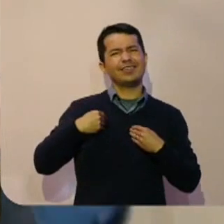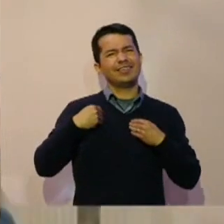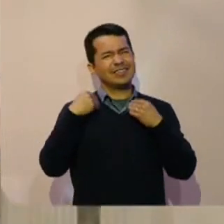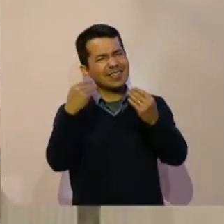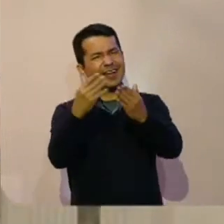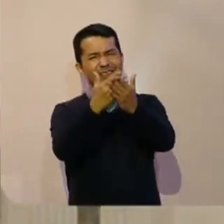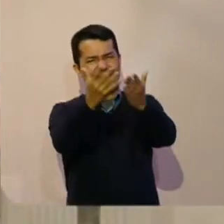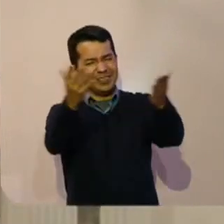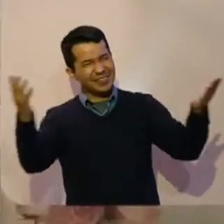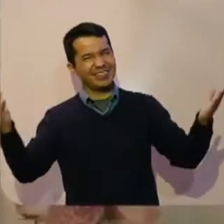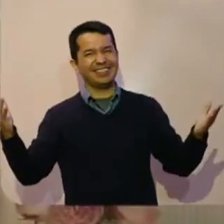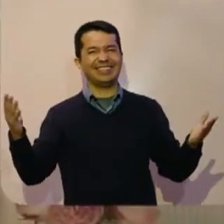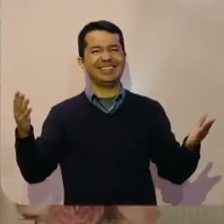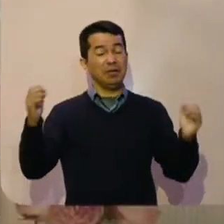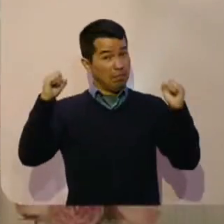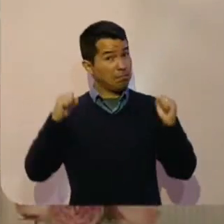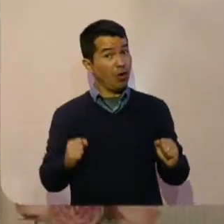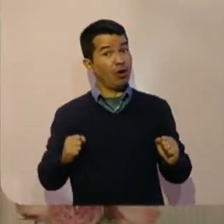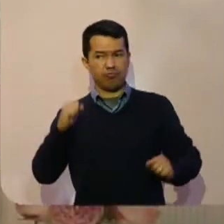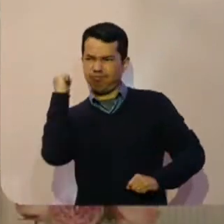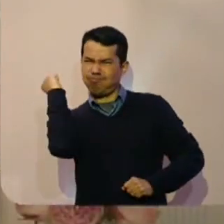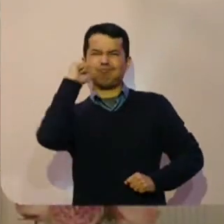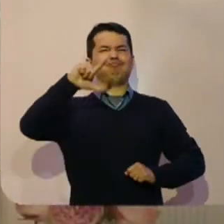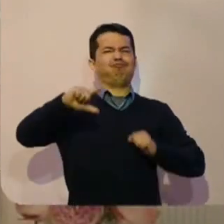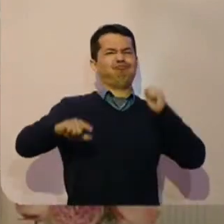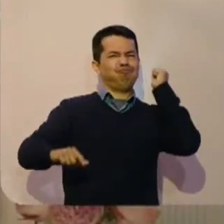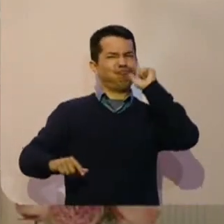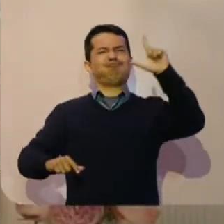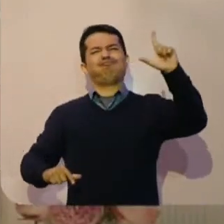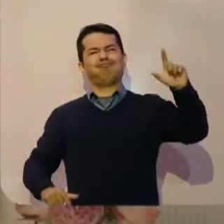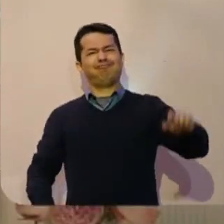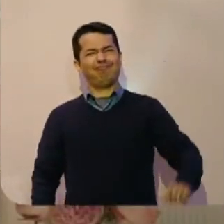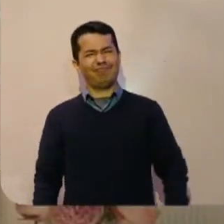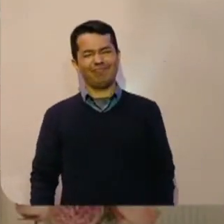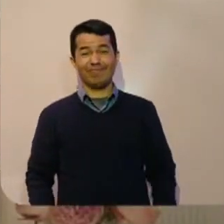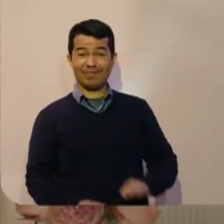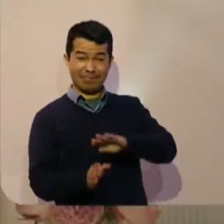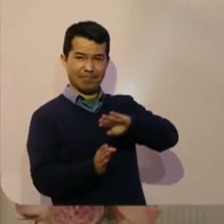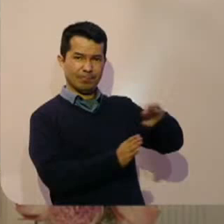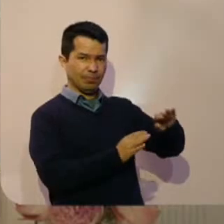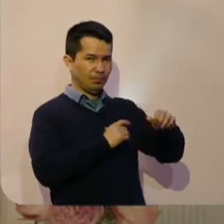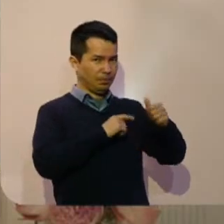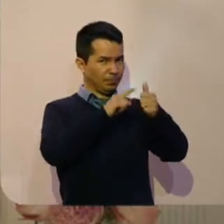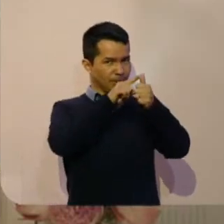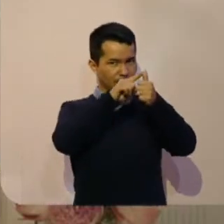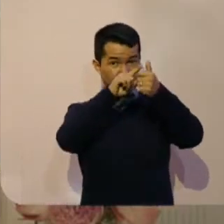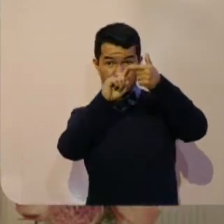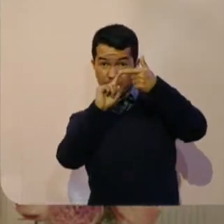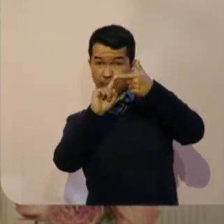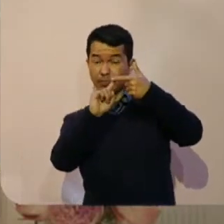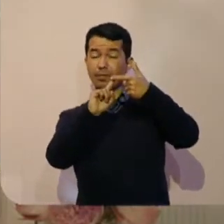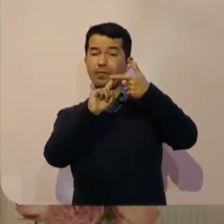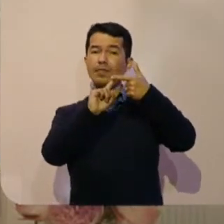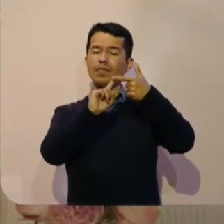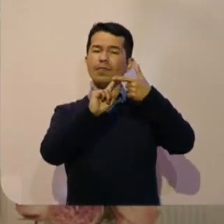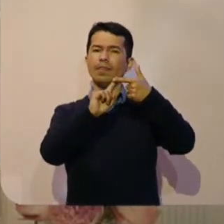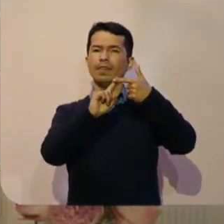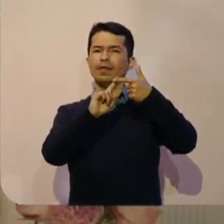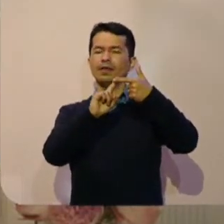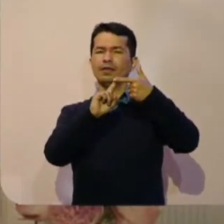andar sobre as águas. Há uma segunda dica da palavra de Deus, como a gente